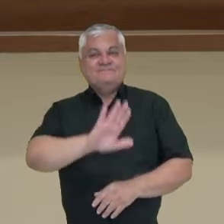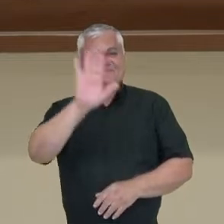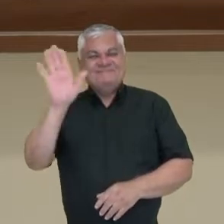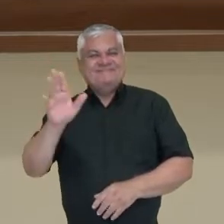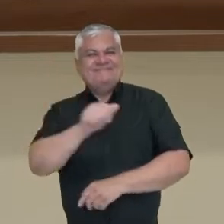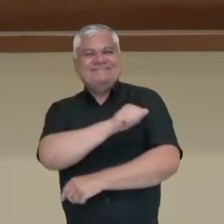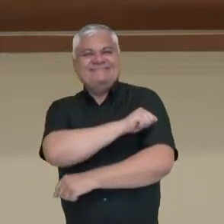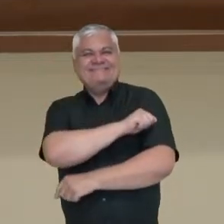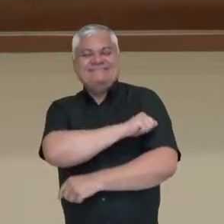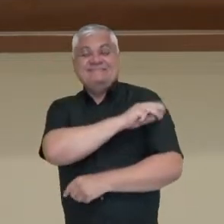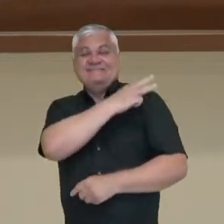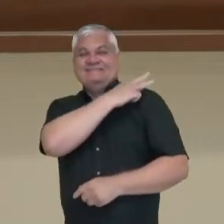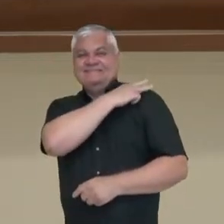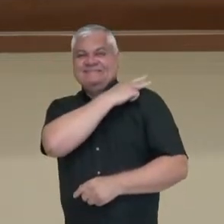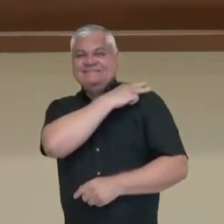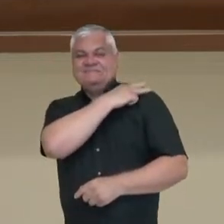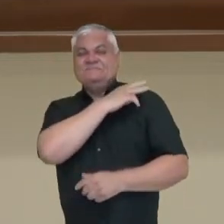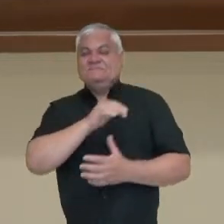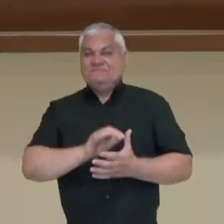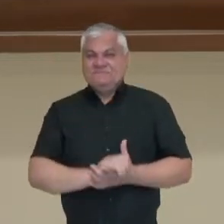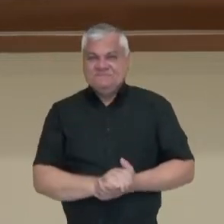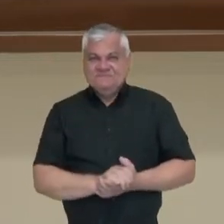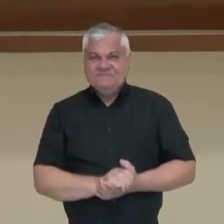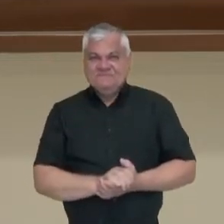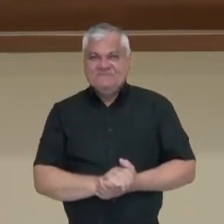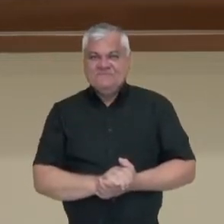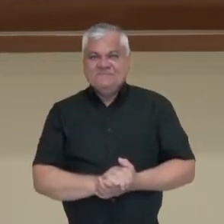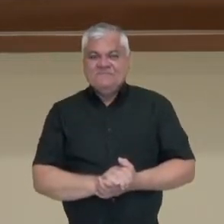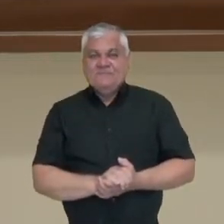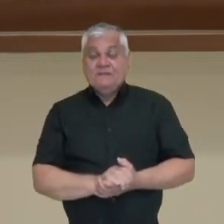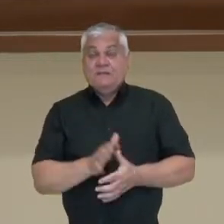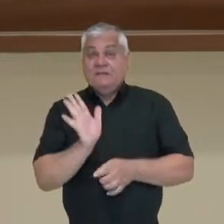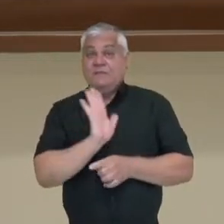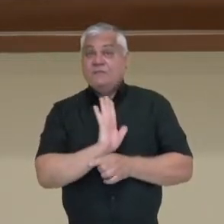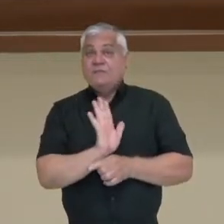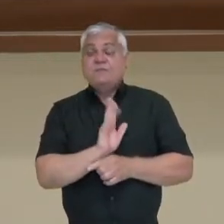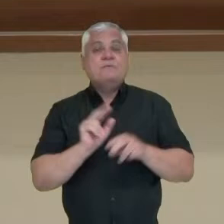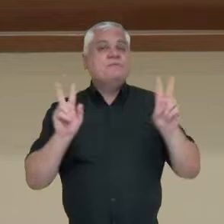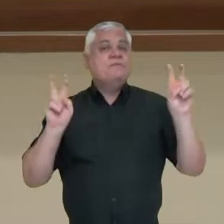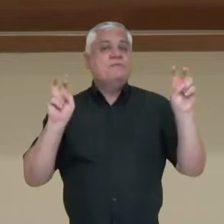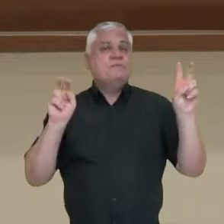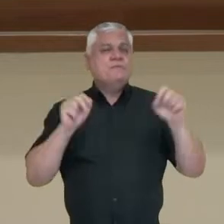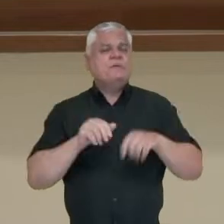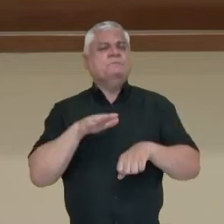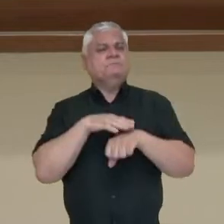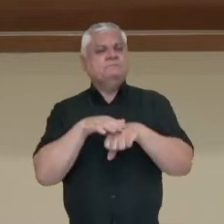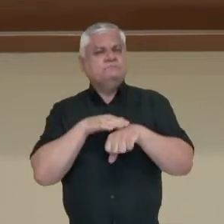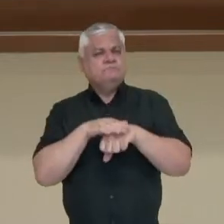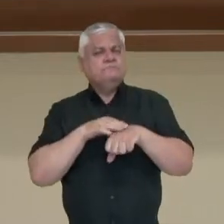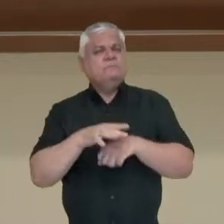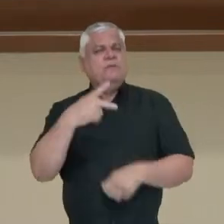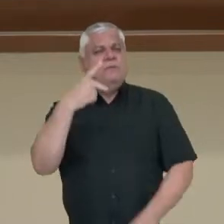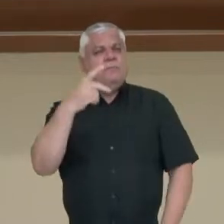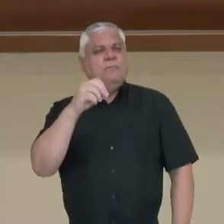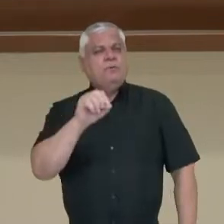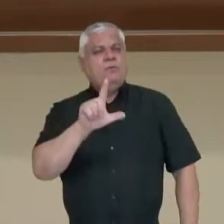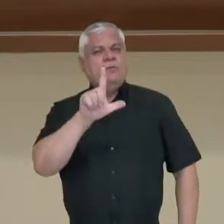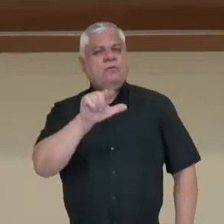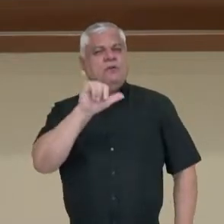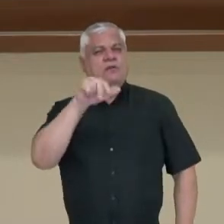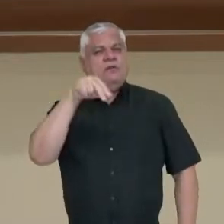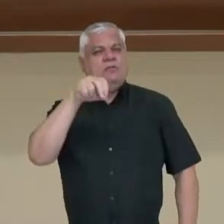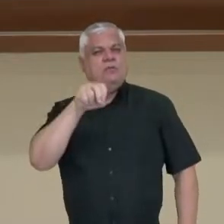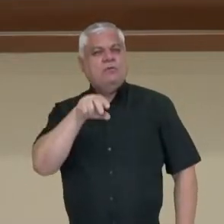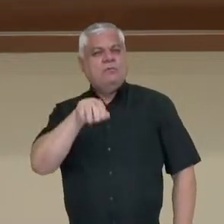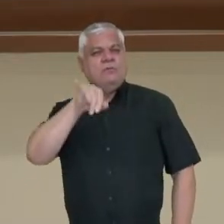Olá, estudantes da terceira série do ensino médio. Nesse vídeo vamos continuar conversando sobre polinômios, mas a